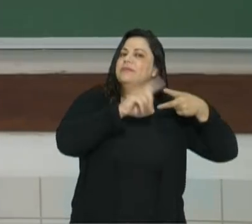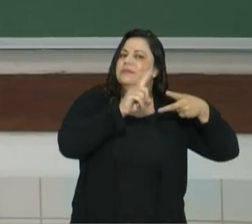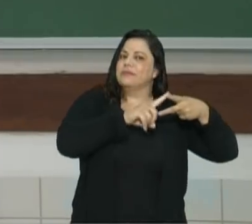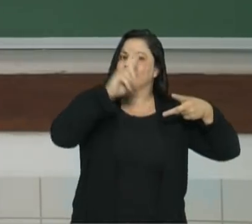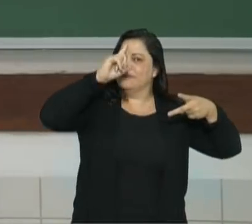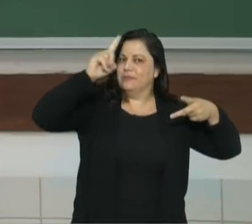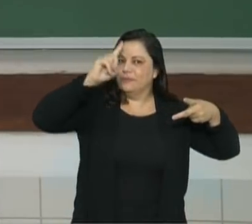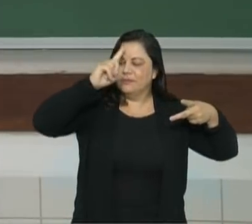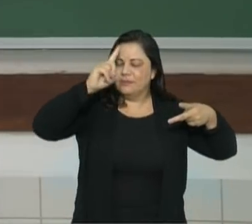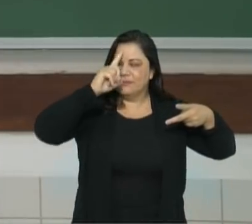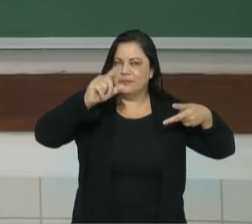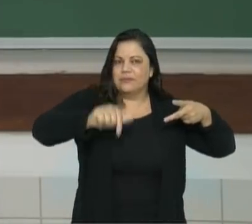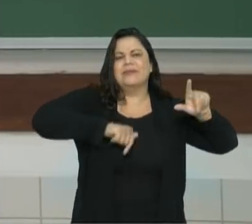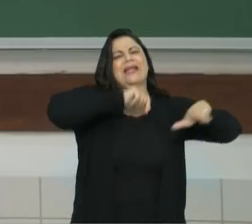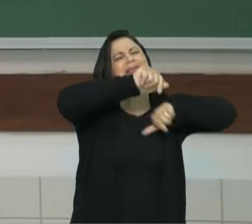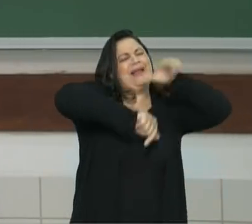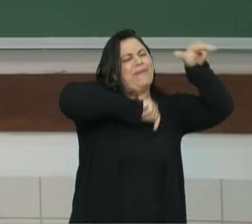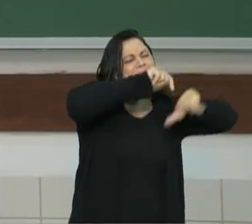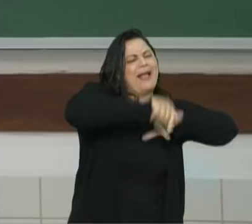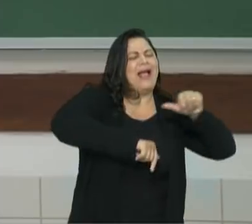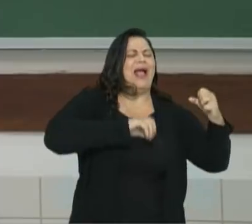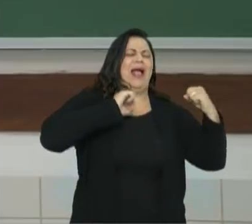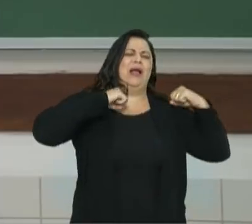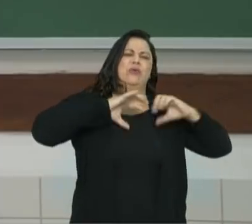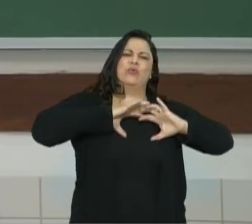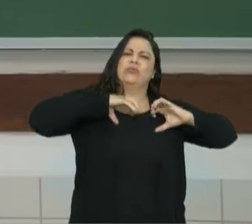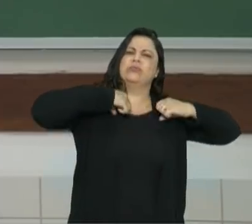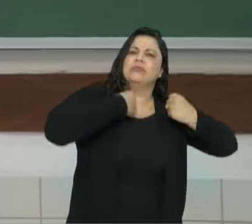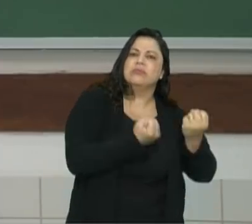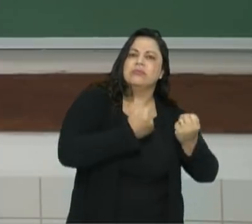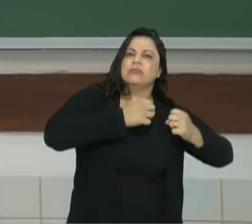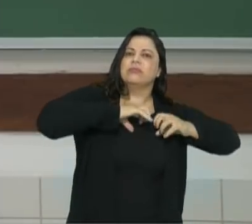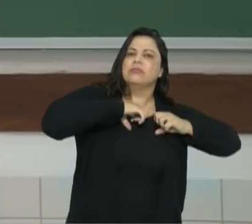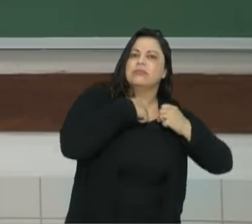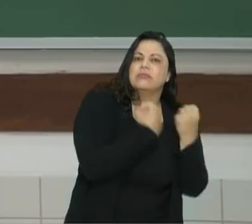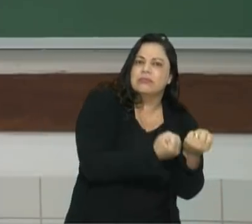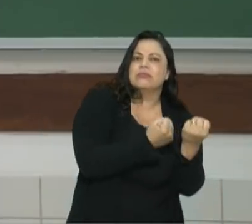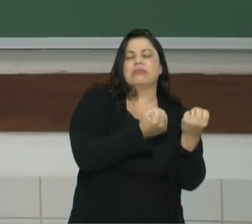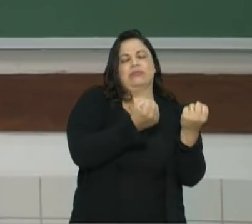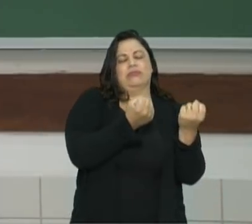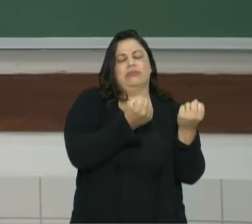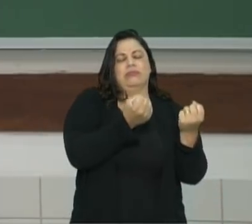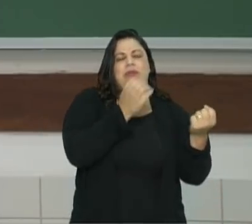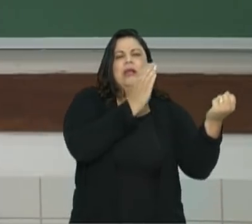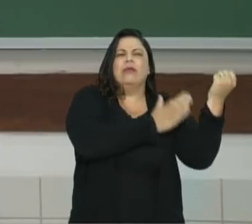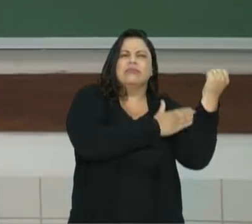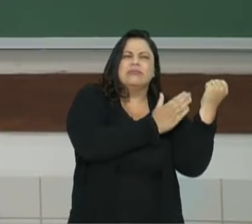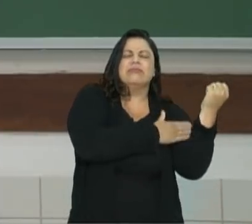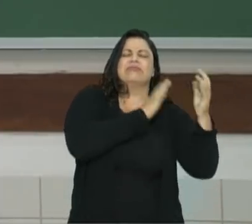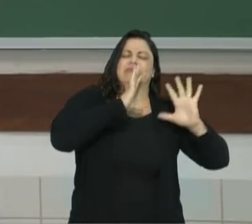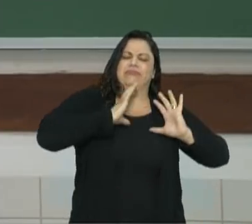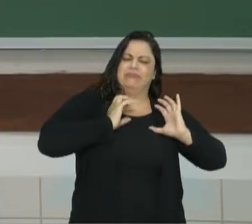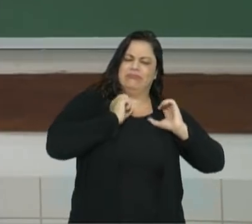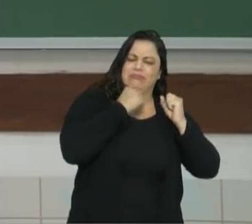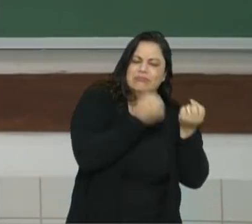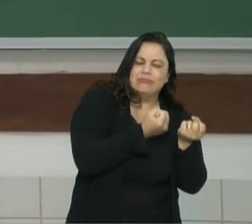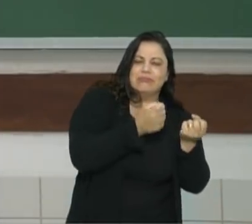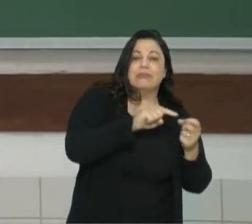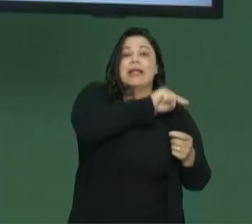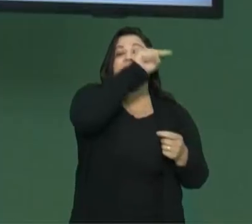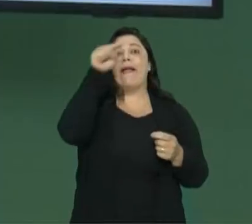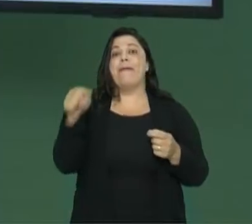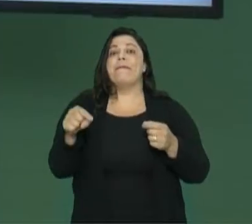nós estamos relacionando trabalho a um esforço, certo? Algo que demanda alguma coisa de nós. Enquanto que